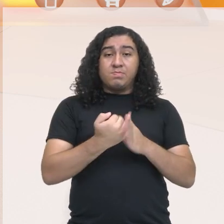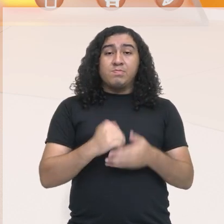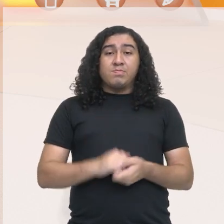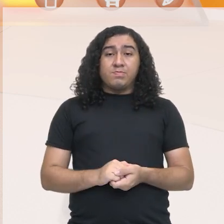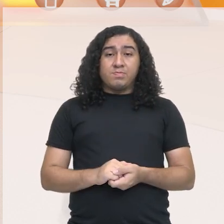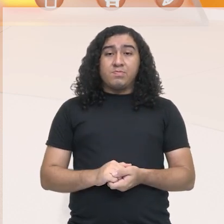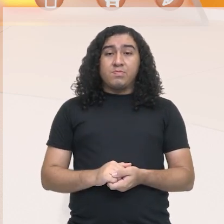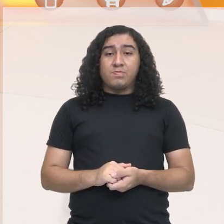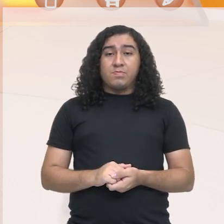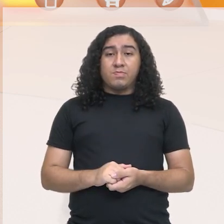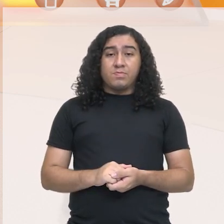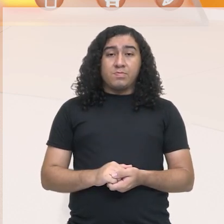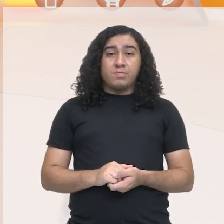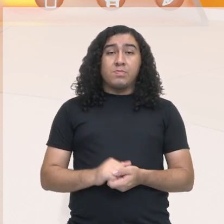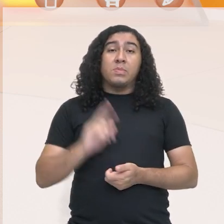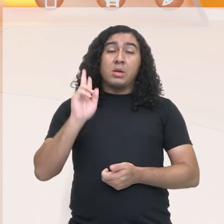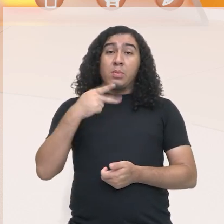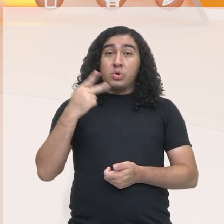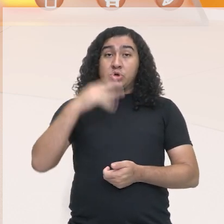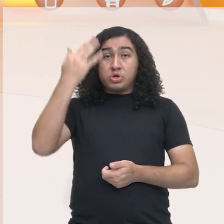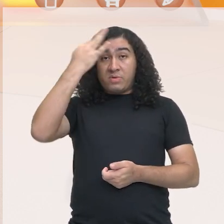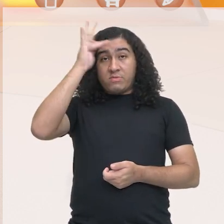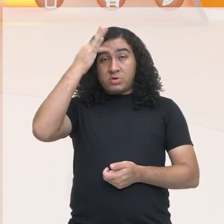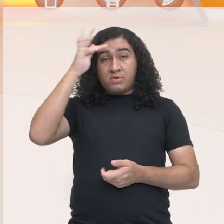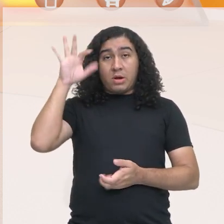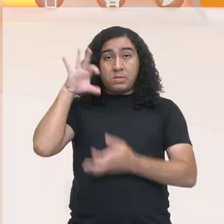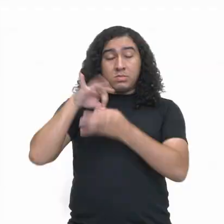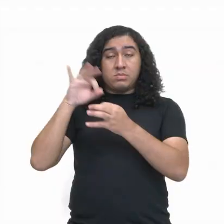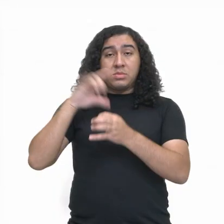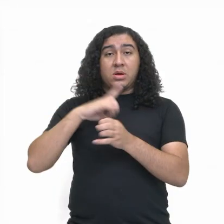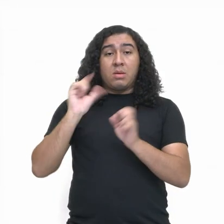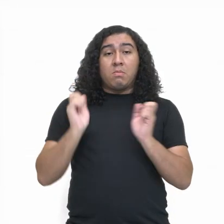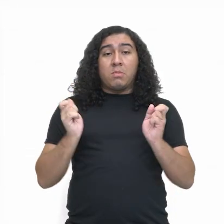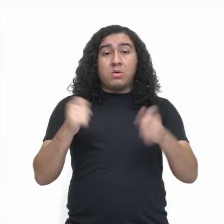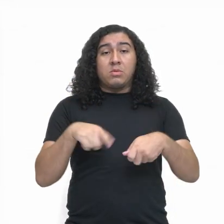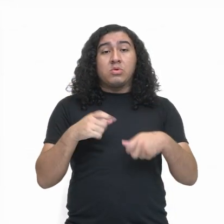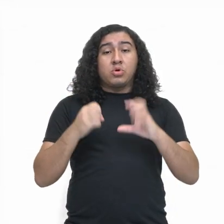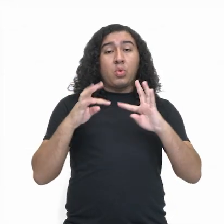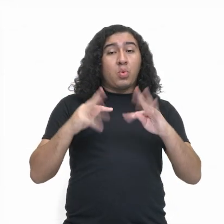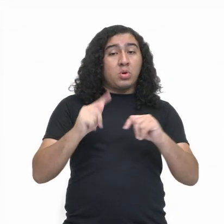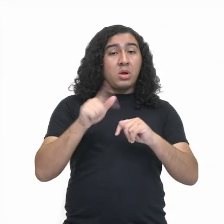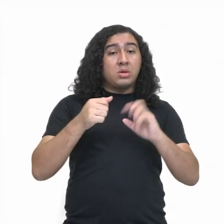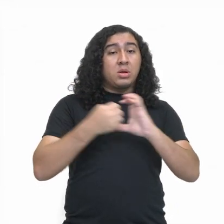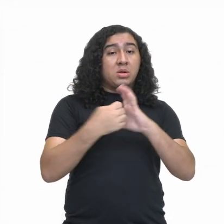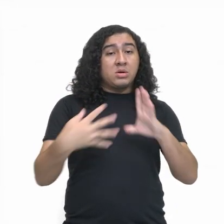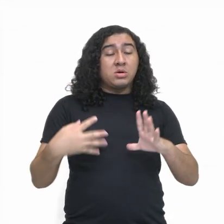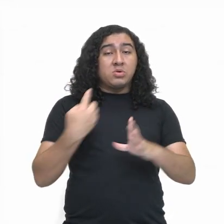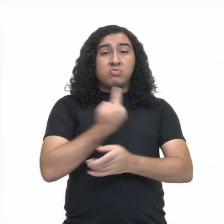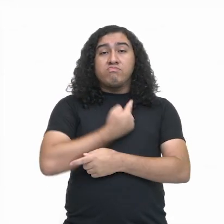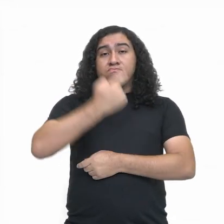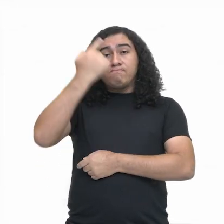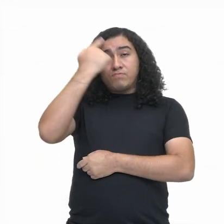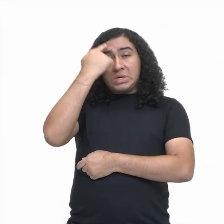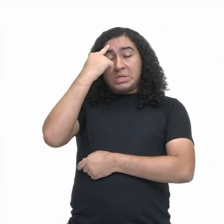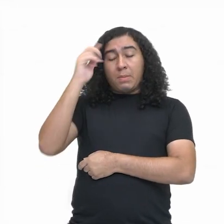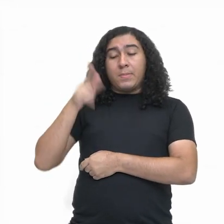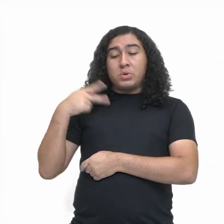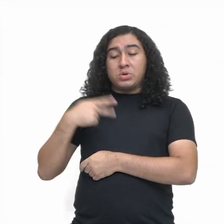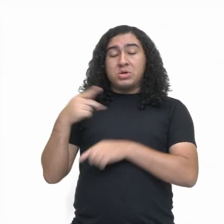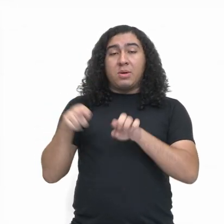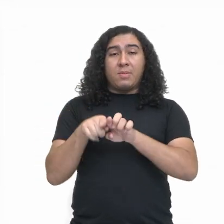filosofia política, ela vai fazer o quê? Fornecer esses elementos para pensar na política de forma